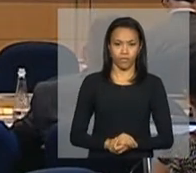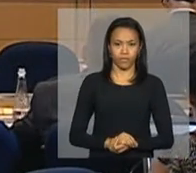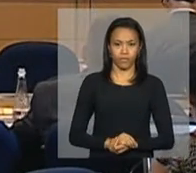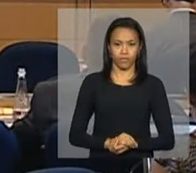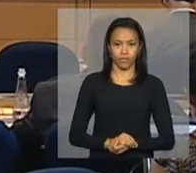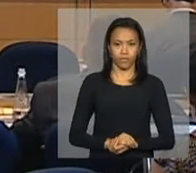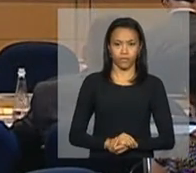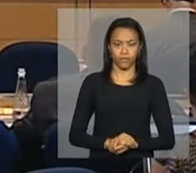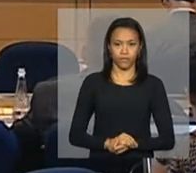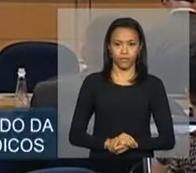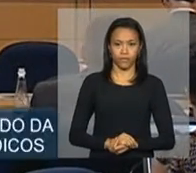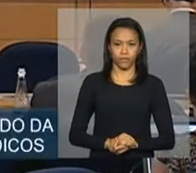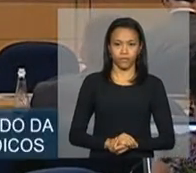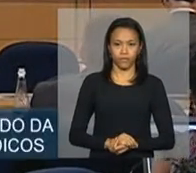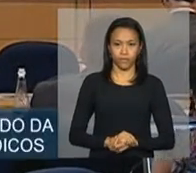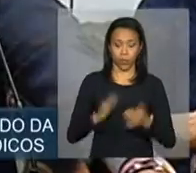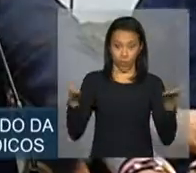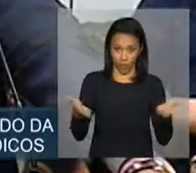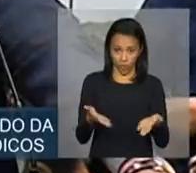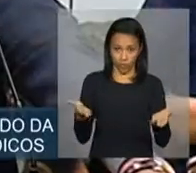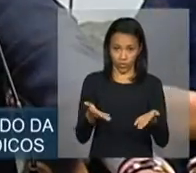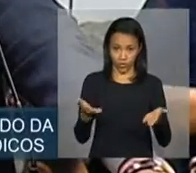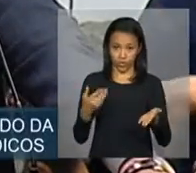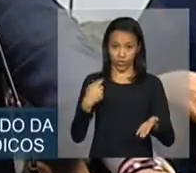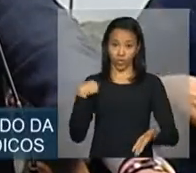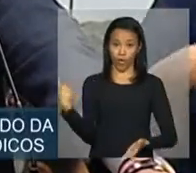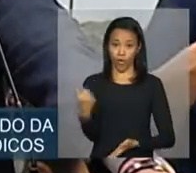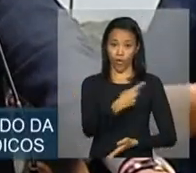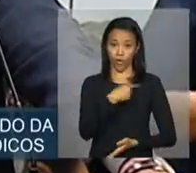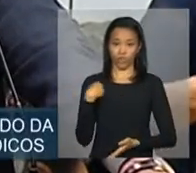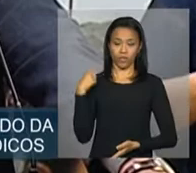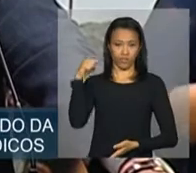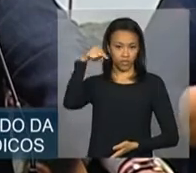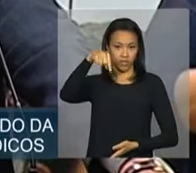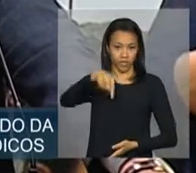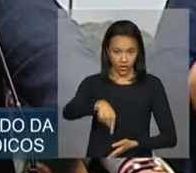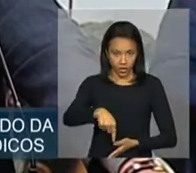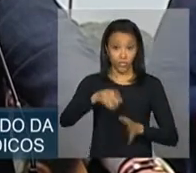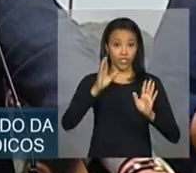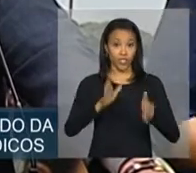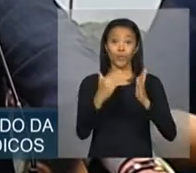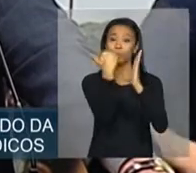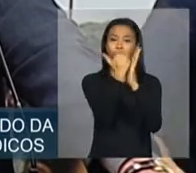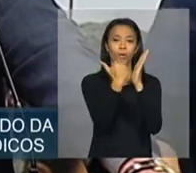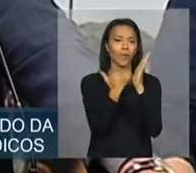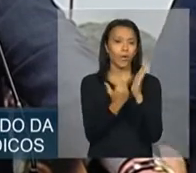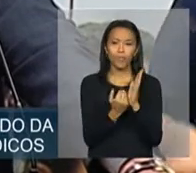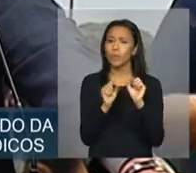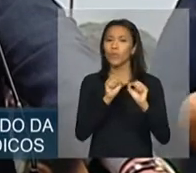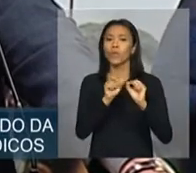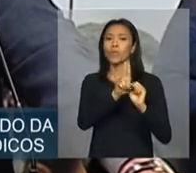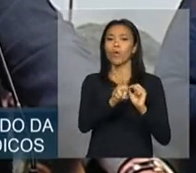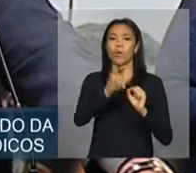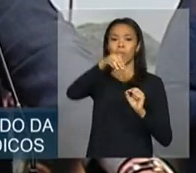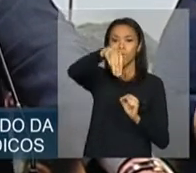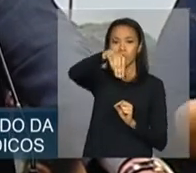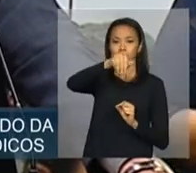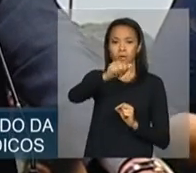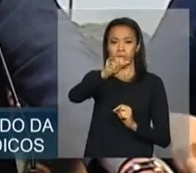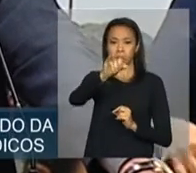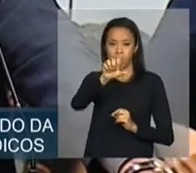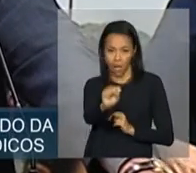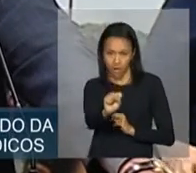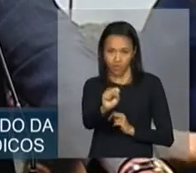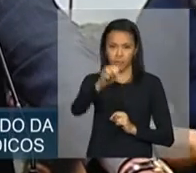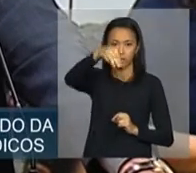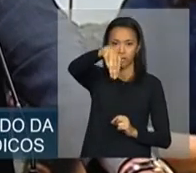e hoje estamos aqui já Dentro os momentos que tem do programa Mais Médicos esse hoje o momento importante